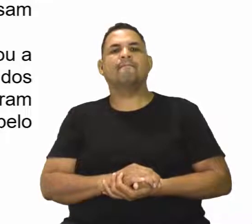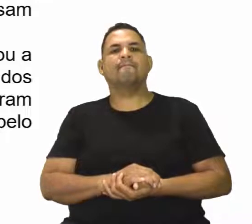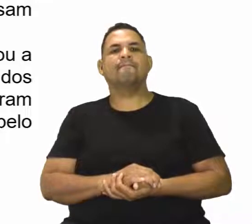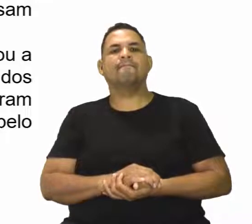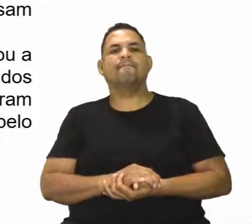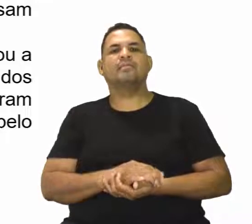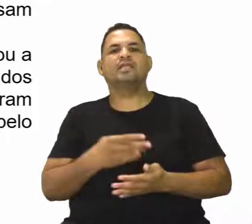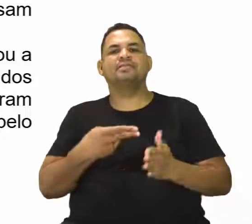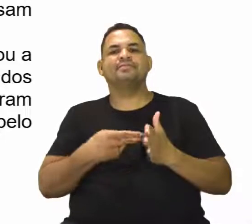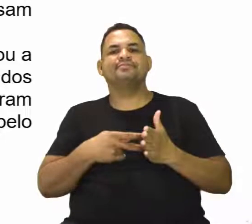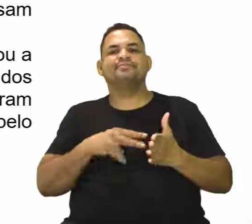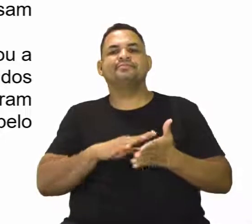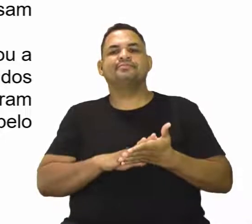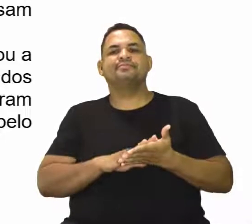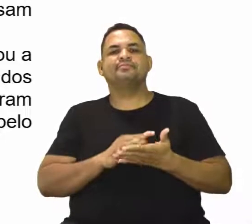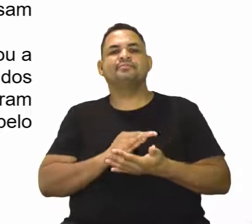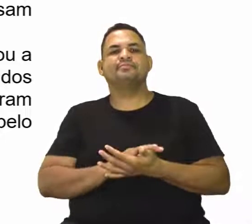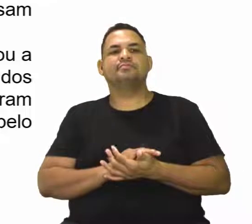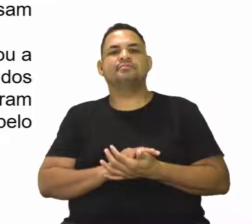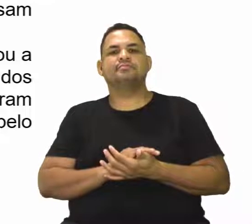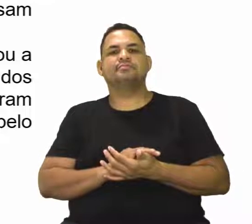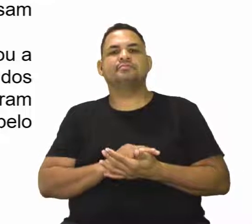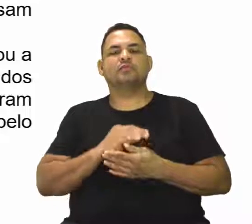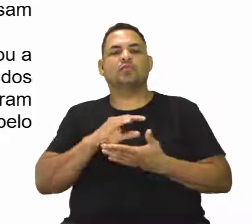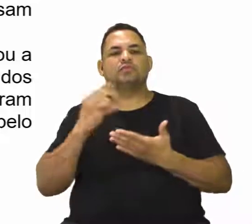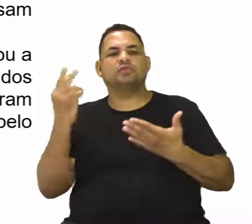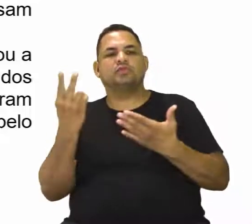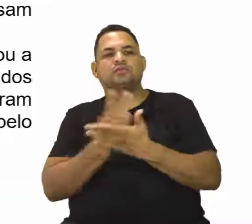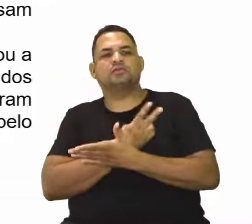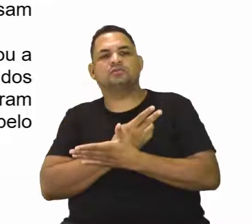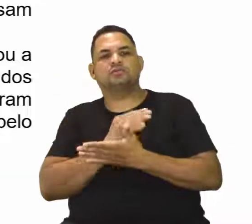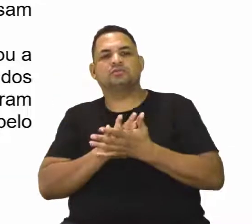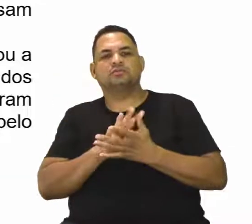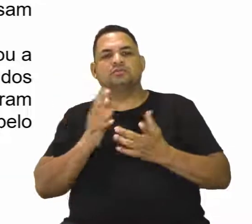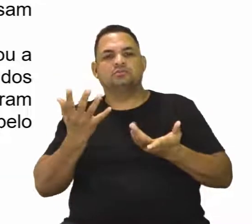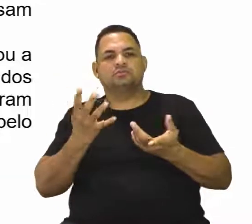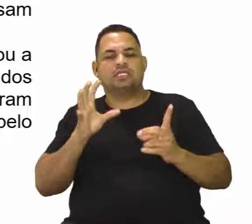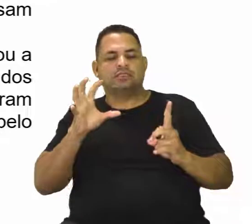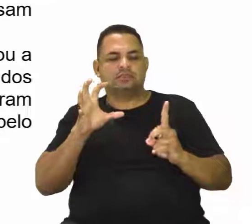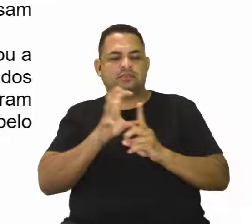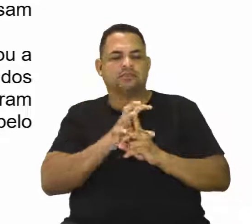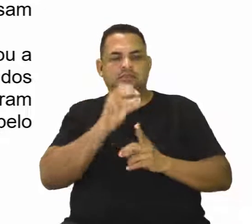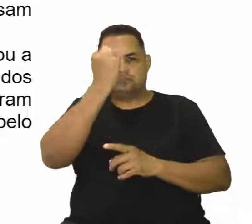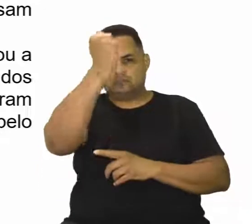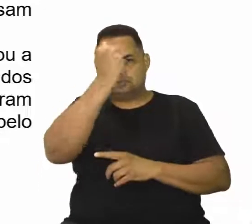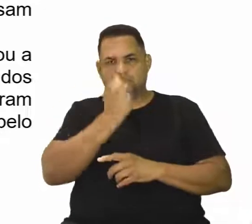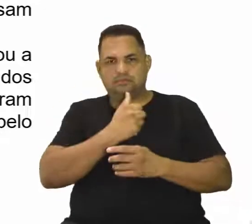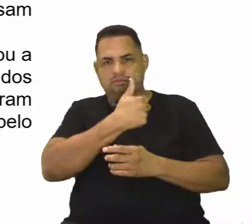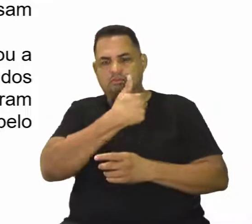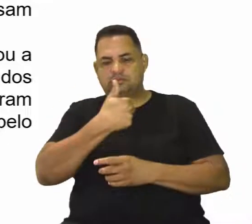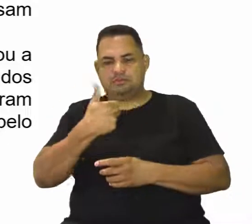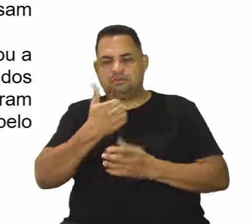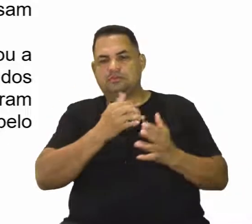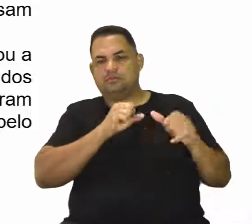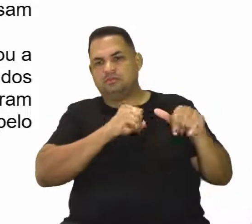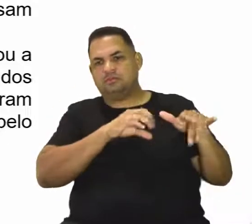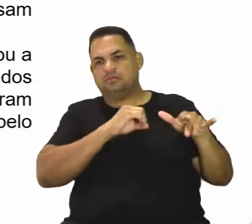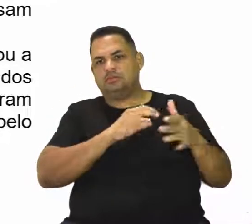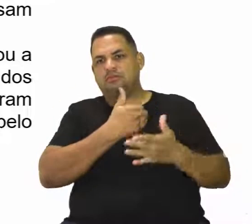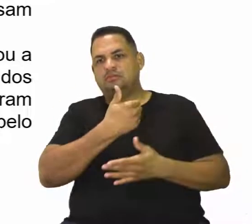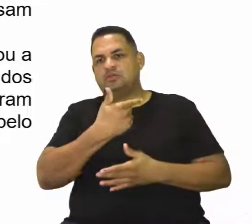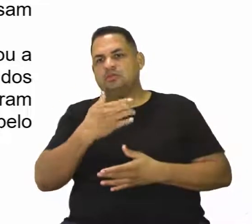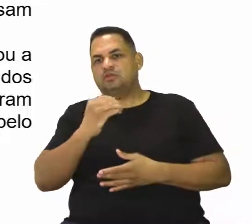e sobre o significado e os desdobramentos dos atentados terroristas de onze de setembro